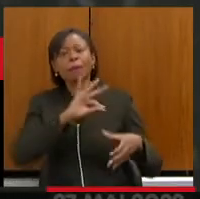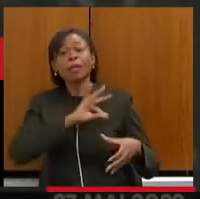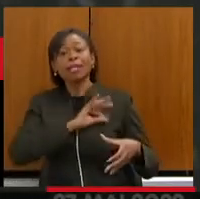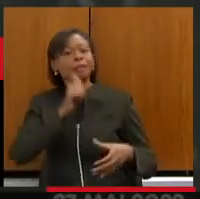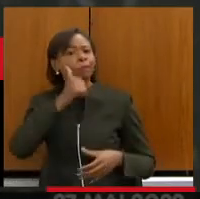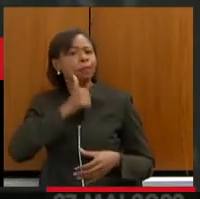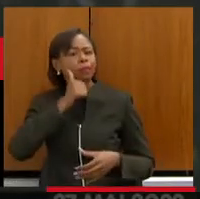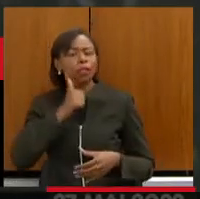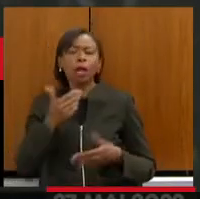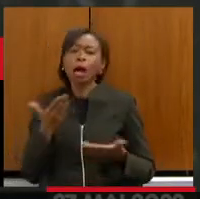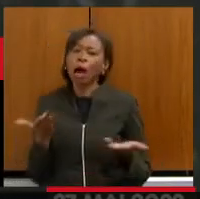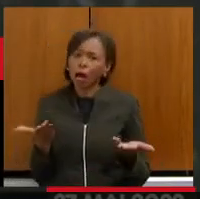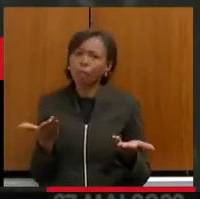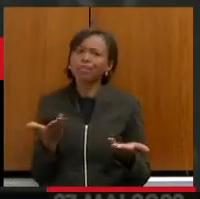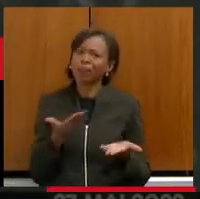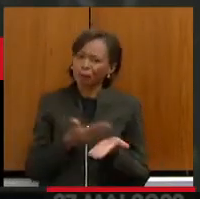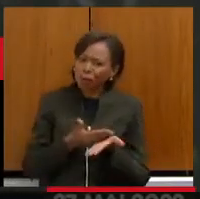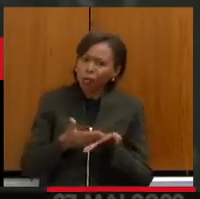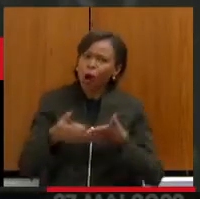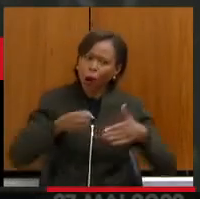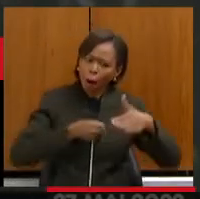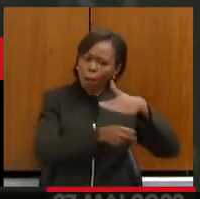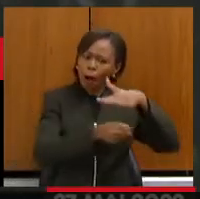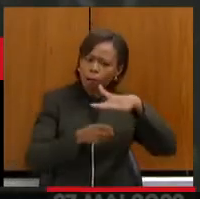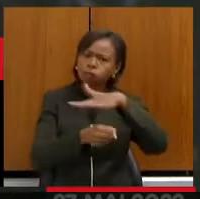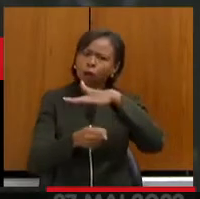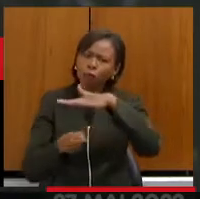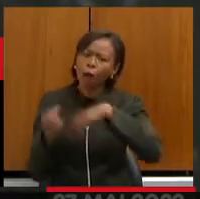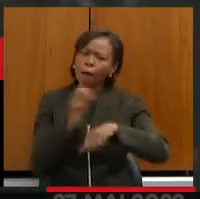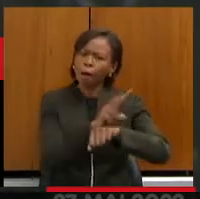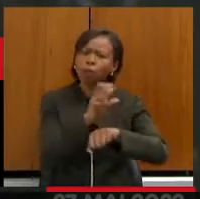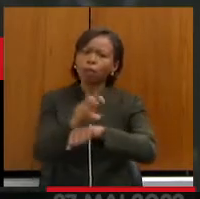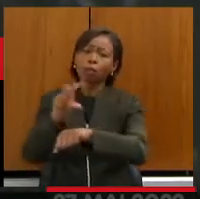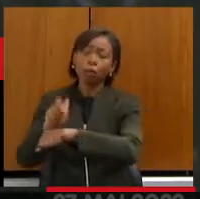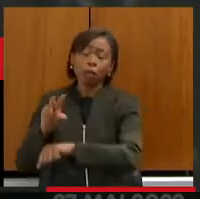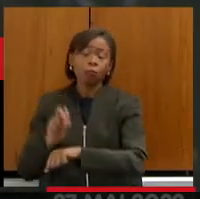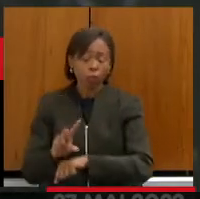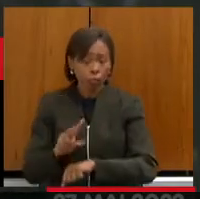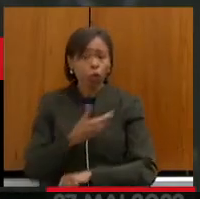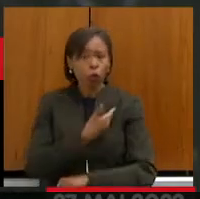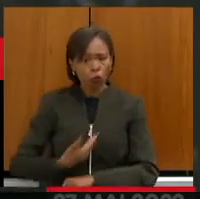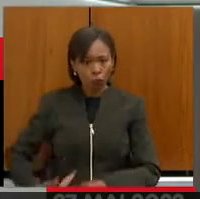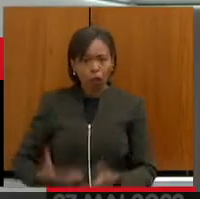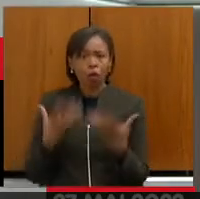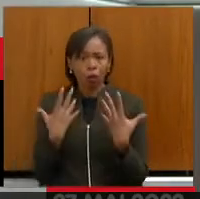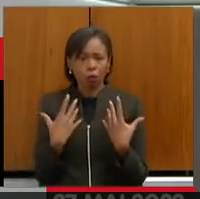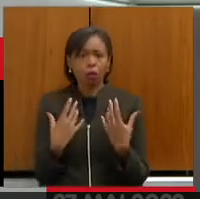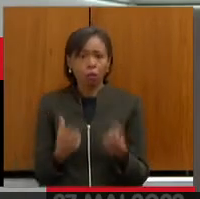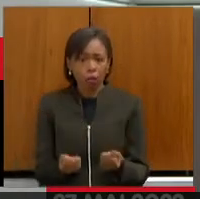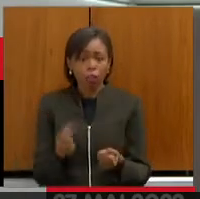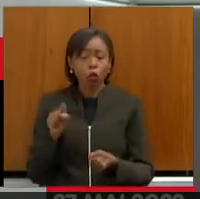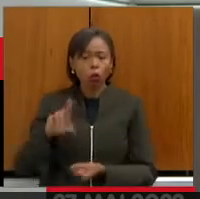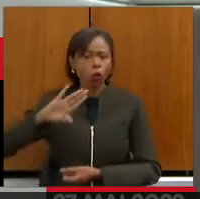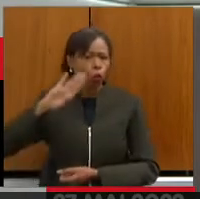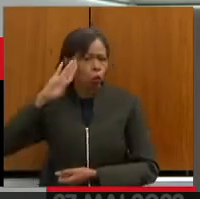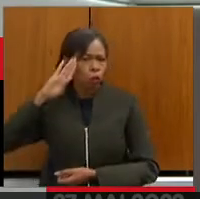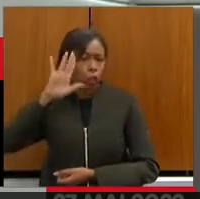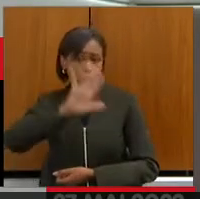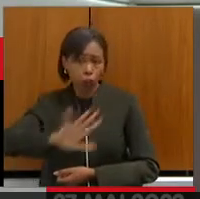começamos a ocupar os espaços com aqui é essência do nosso Governador a comissão designada pelo Comandante geral